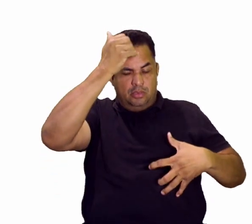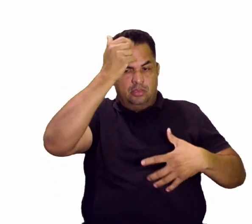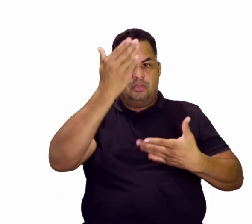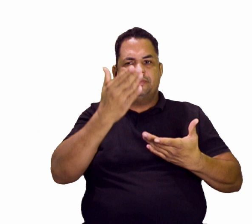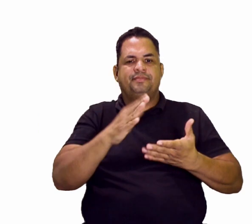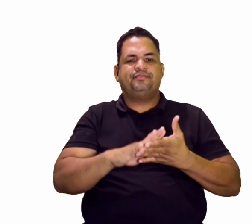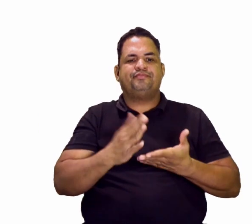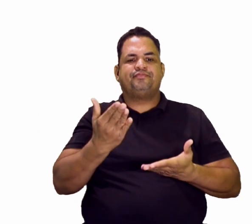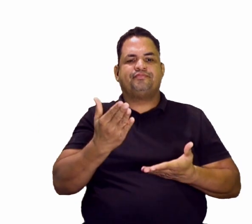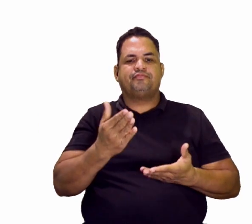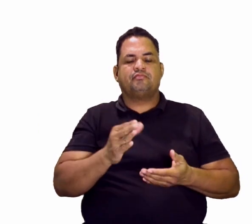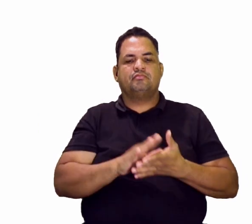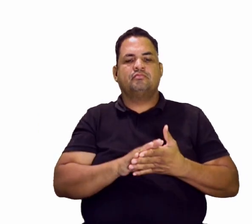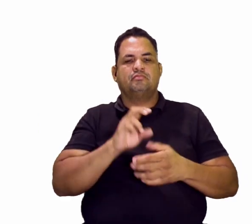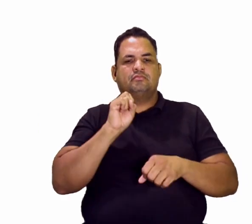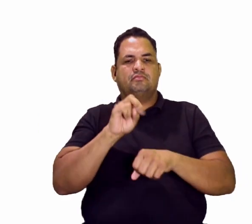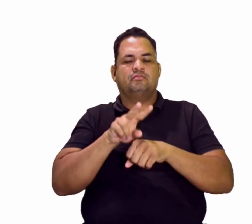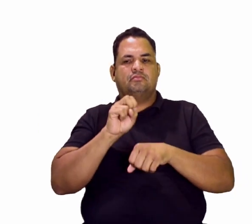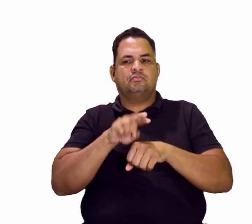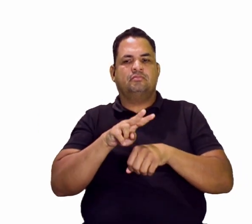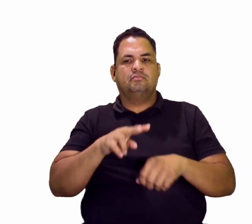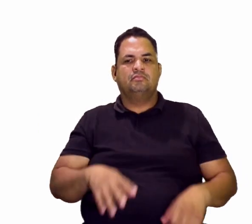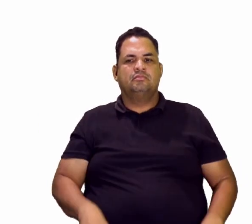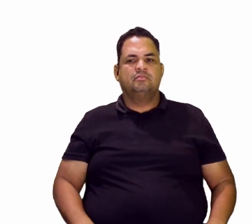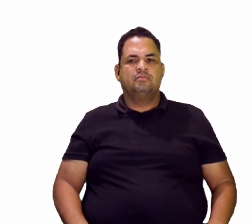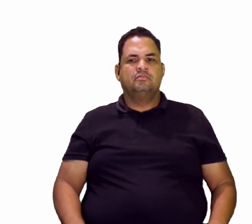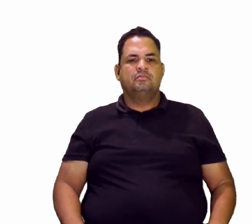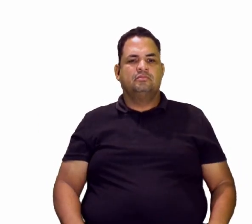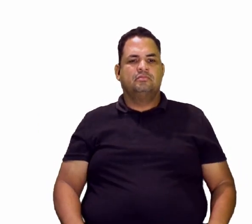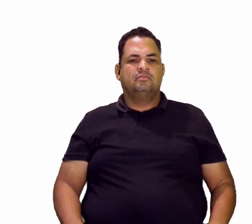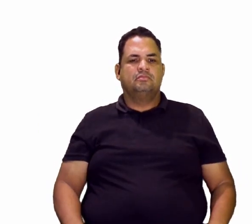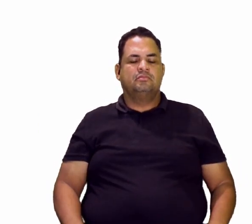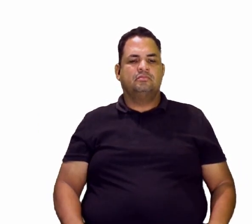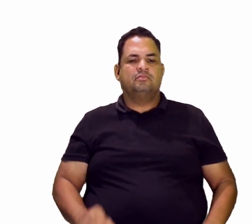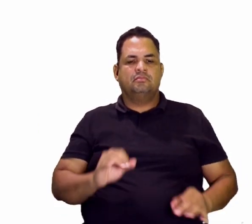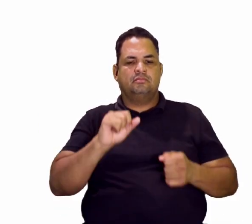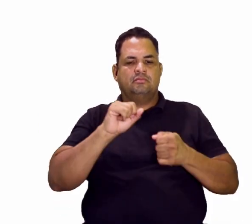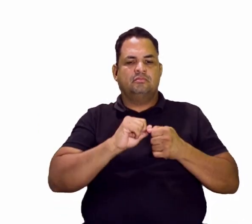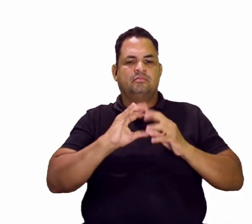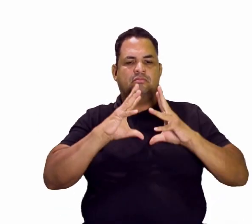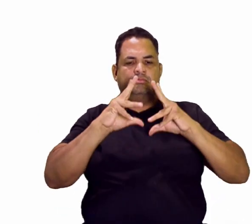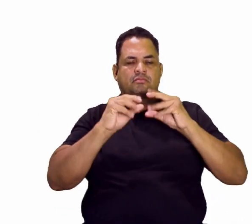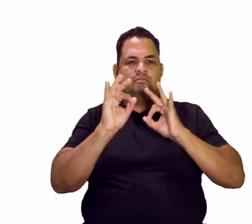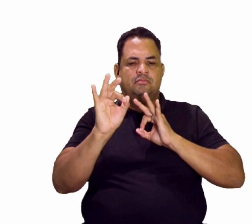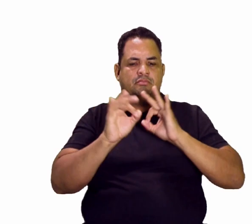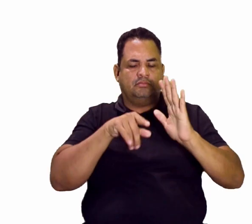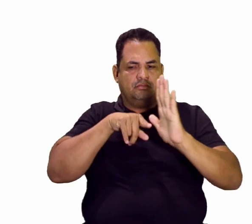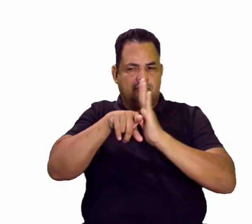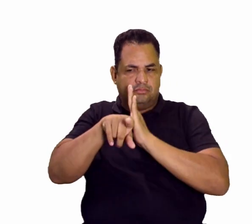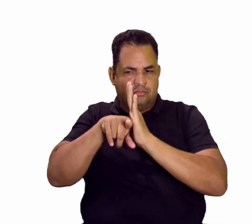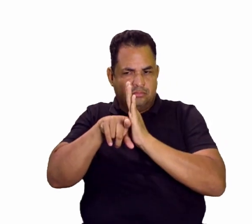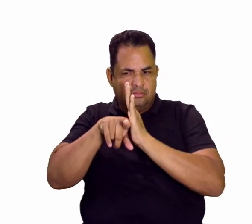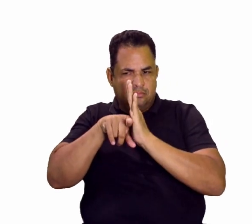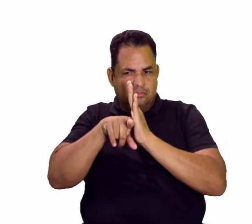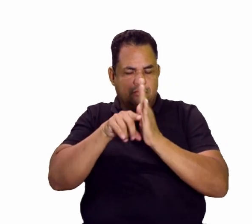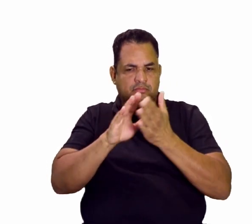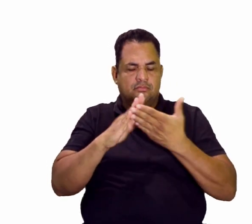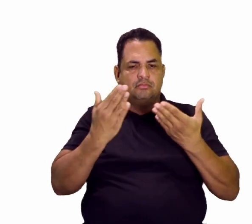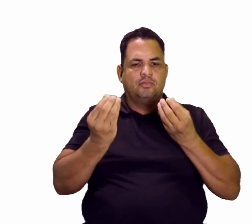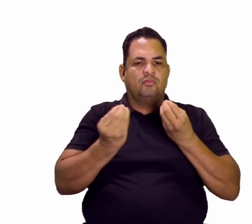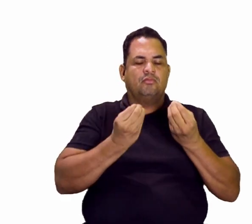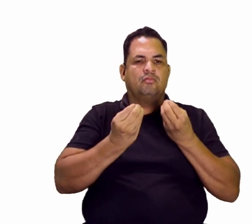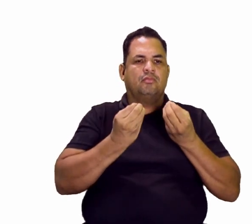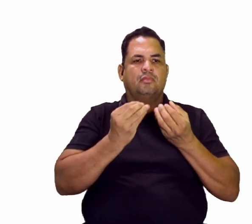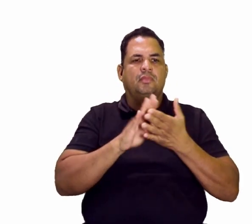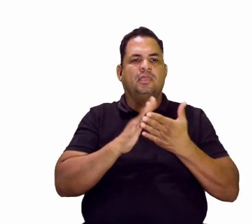Rhesus, esse vírus e foi feito todo um estudo, né, para ver como é